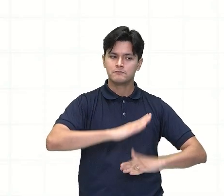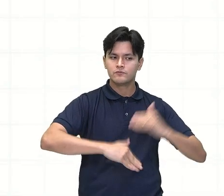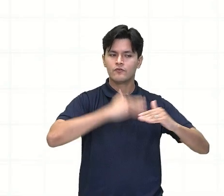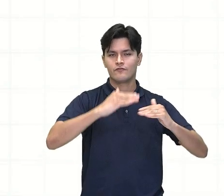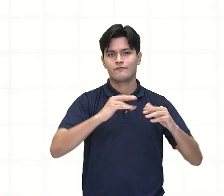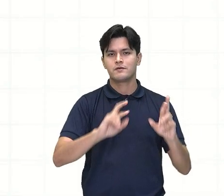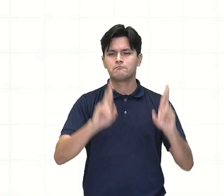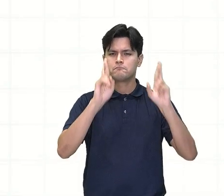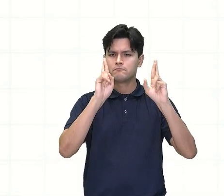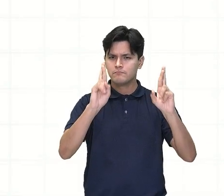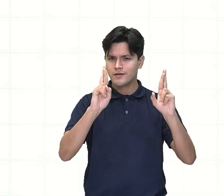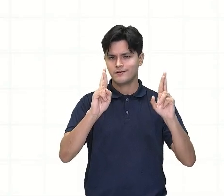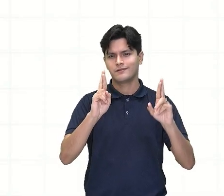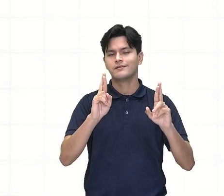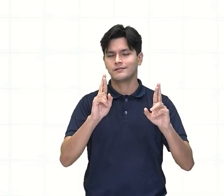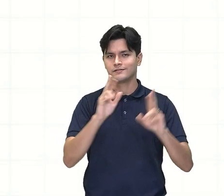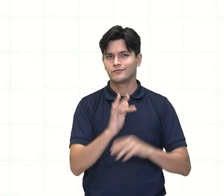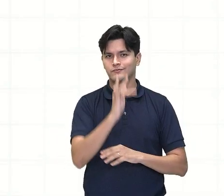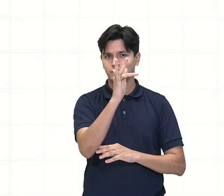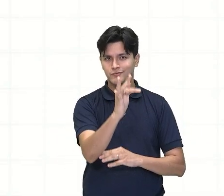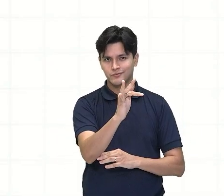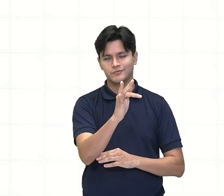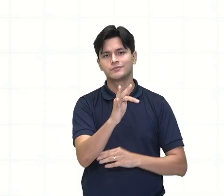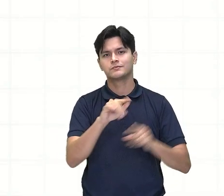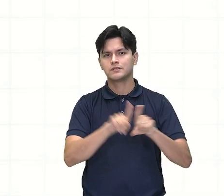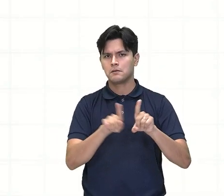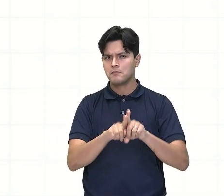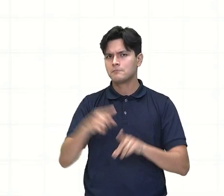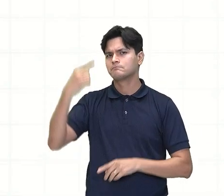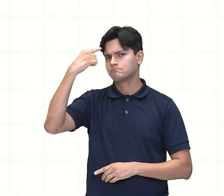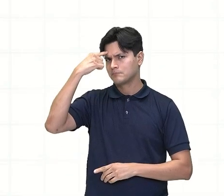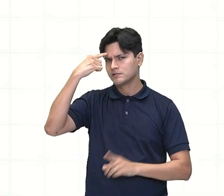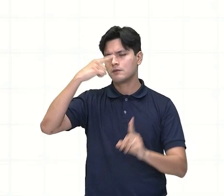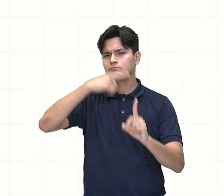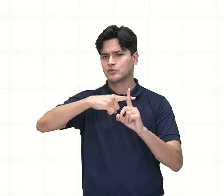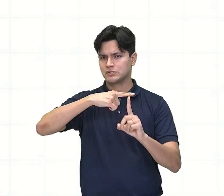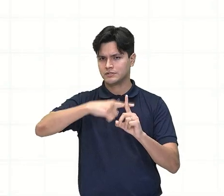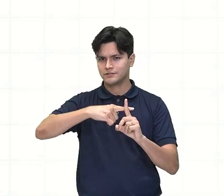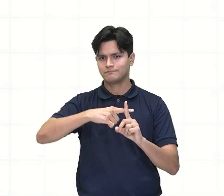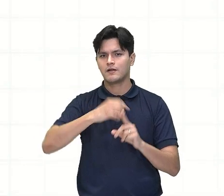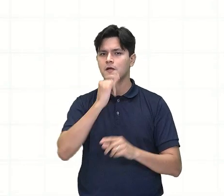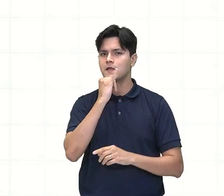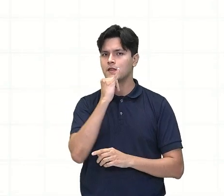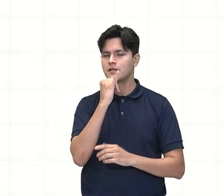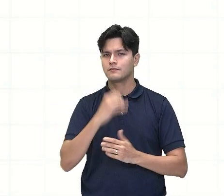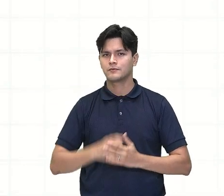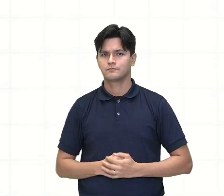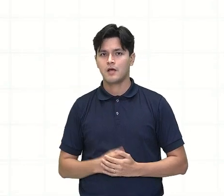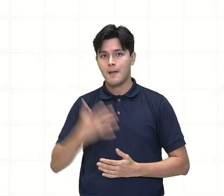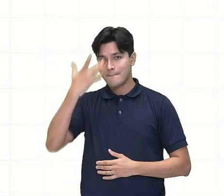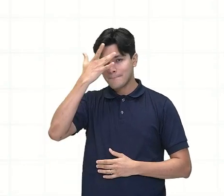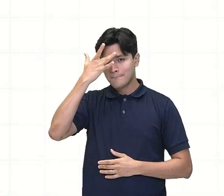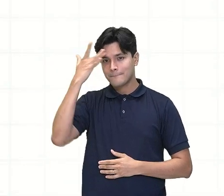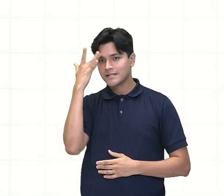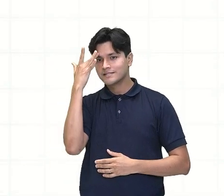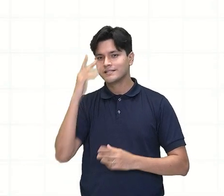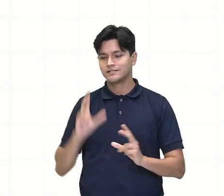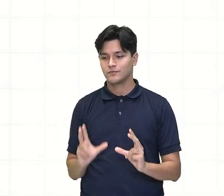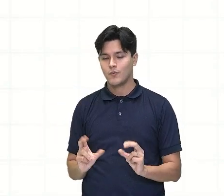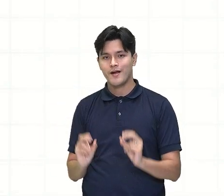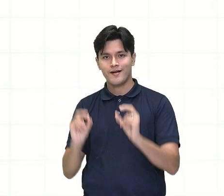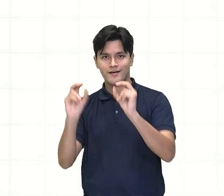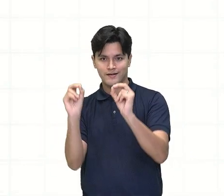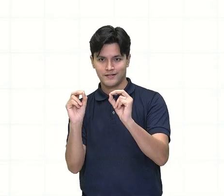processo de tratamento com mais otimismo. Para pensar, os pacientes oncológicos que mantêm práticas espirituais, eles